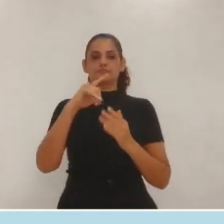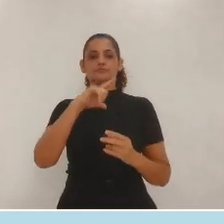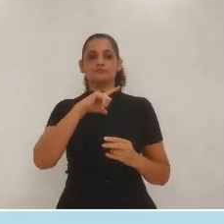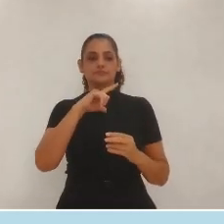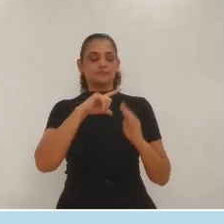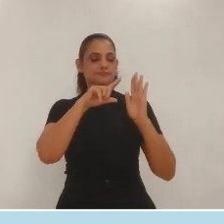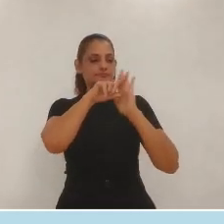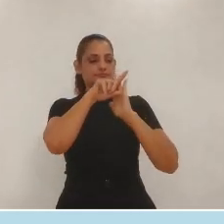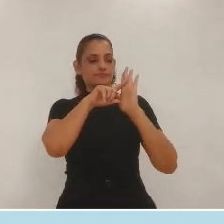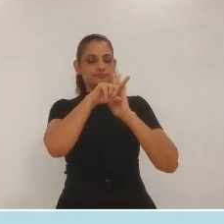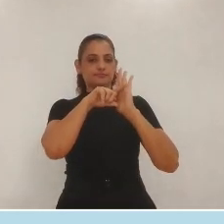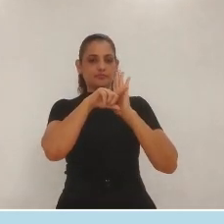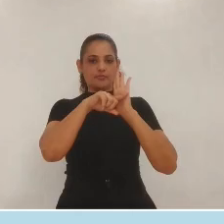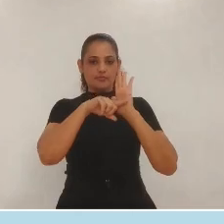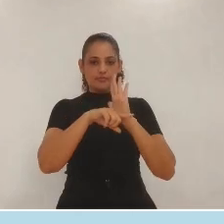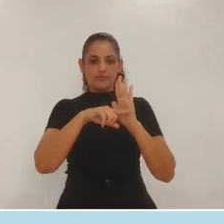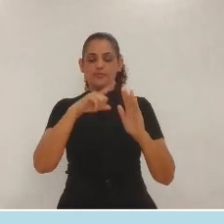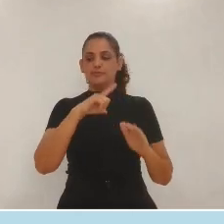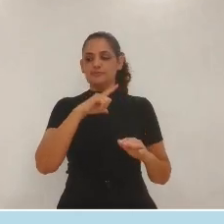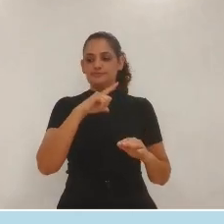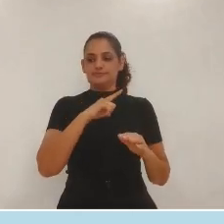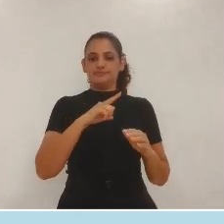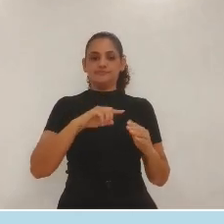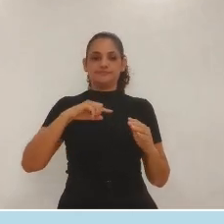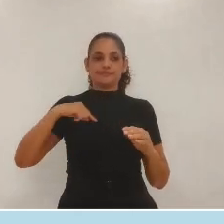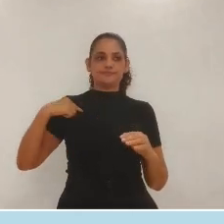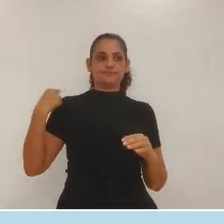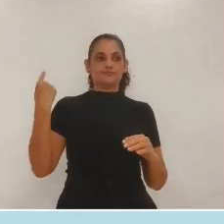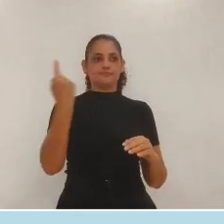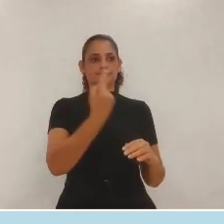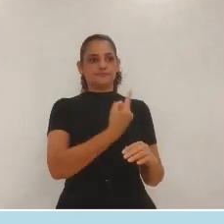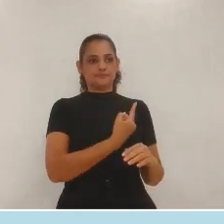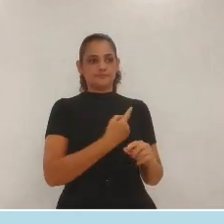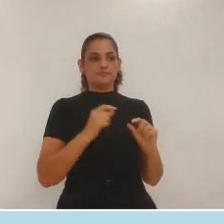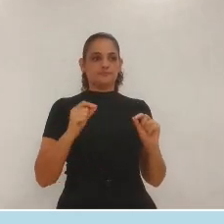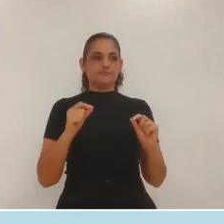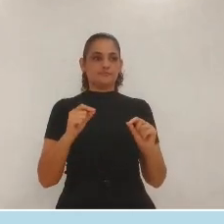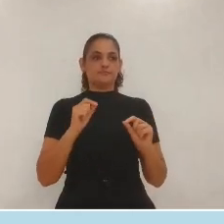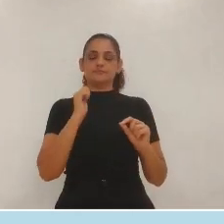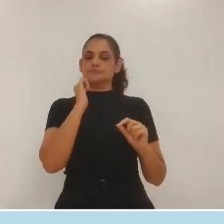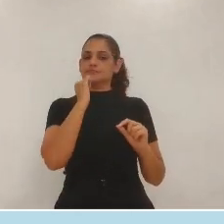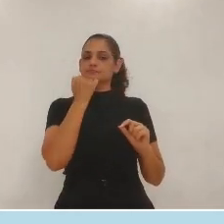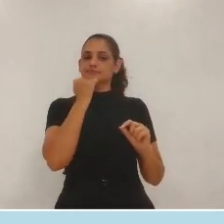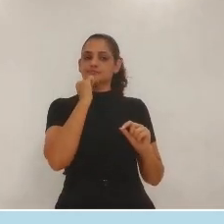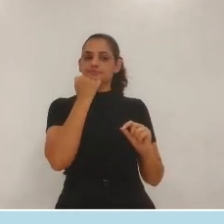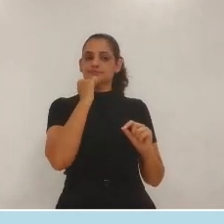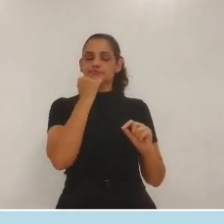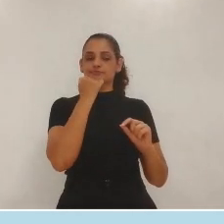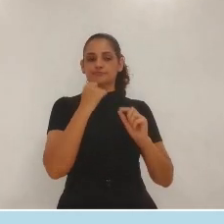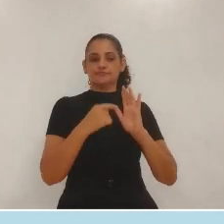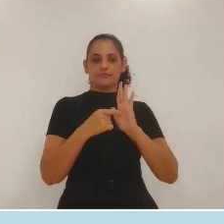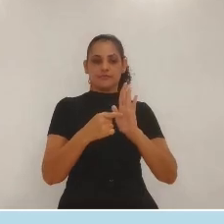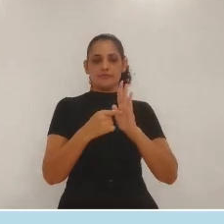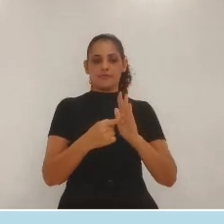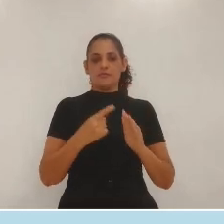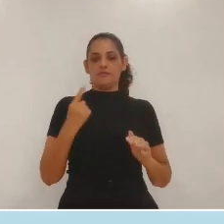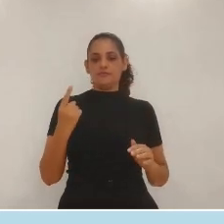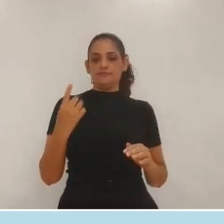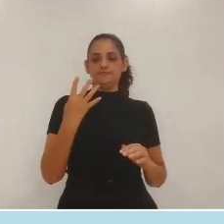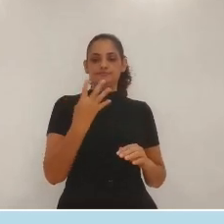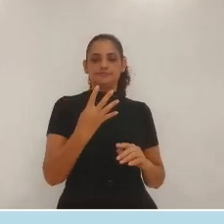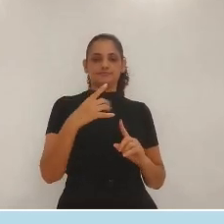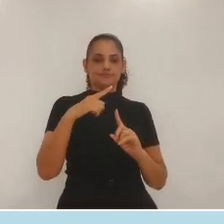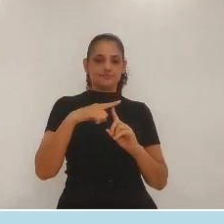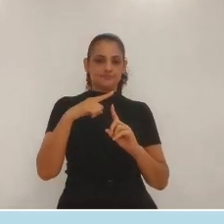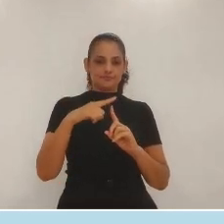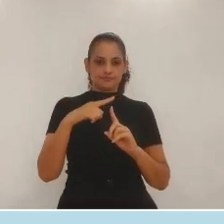mas o que nós temos na nossa parte científica, ela apresenta 14 tipos. Esses são